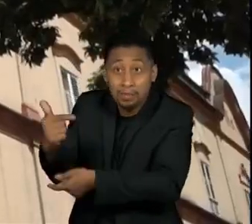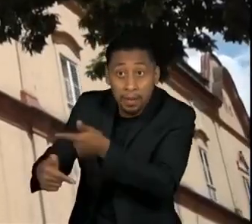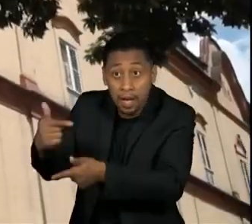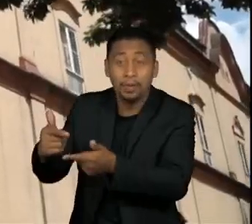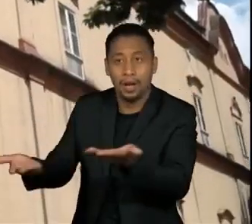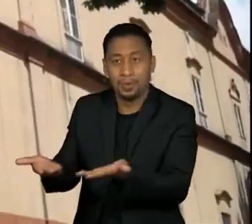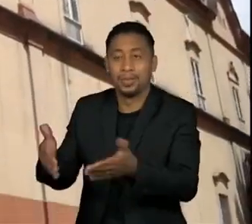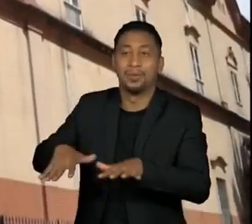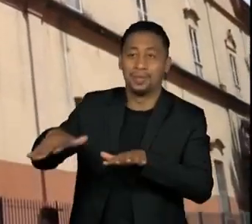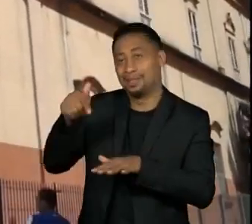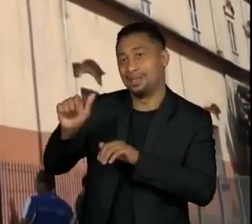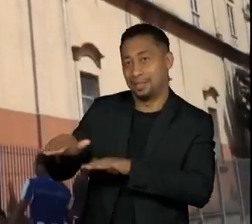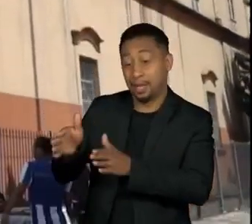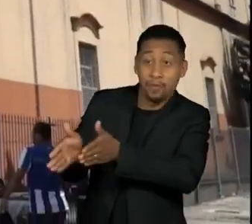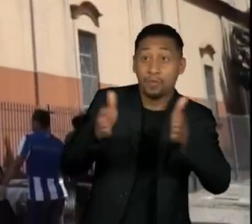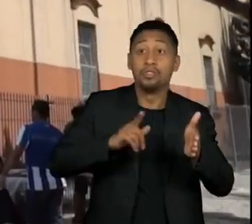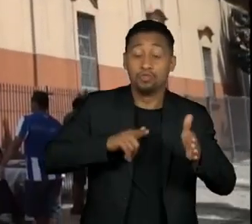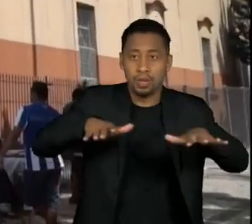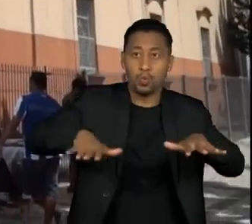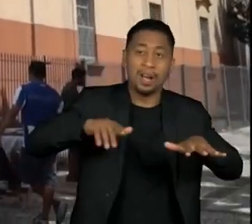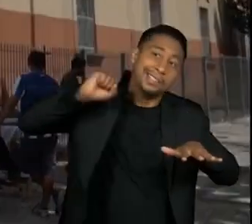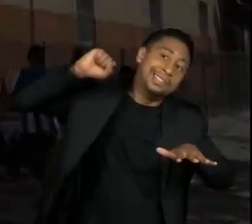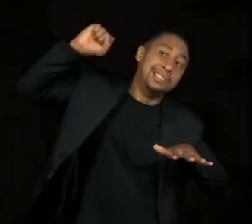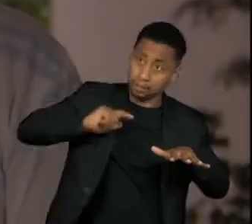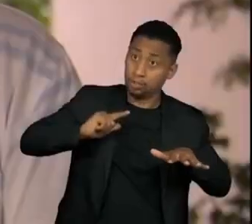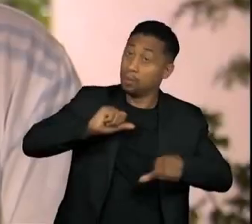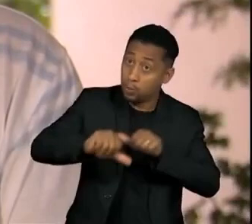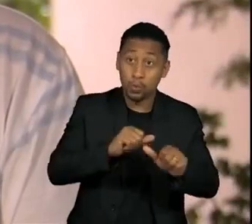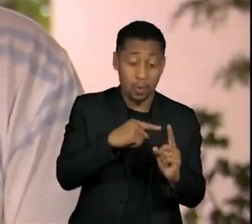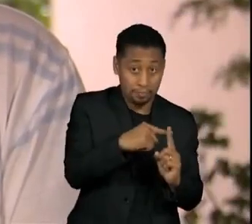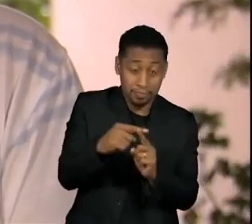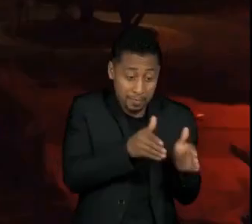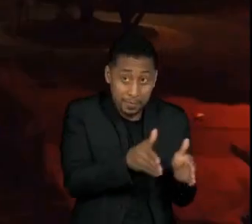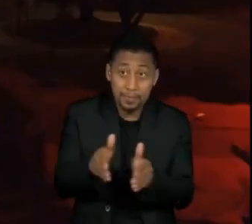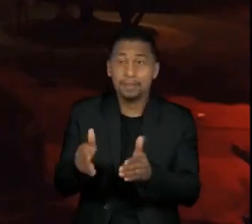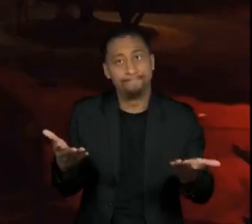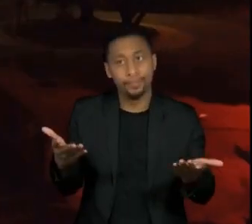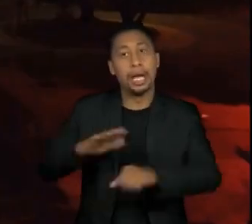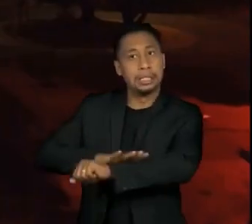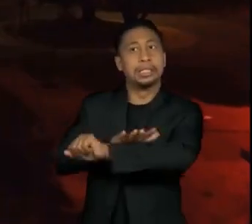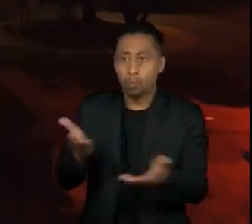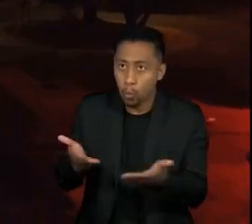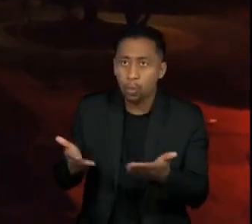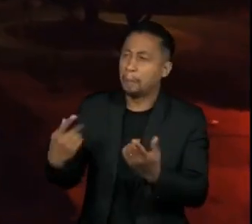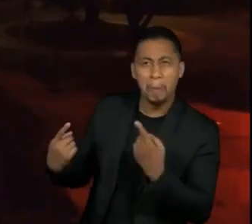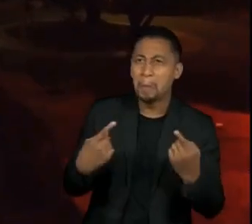A 100 metros dali ficava o Morro da Forca, onde é a Praça da Liberdade hoje, e onde fica o Semitério dos Aflitos. Nunca se discutiu tanto o racismo como hoje.